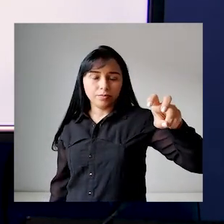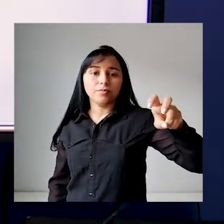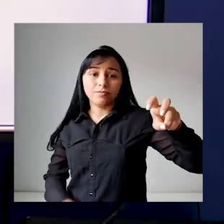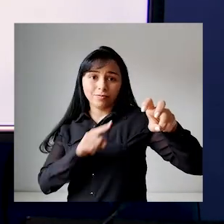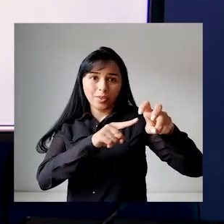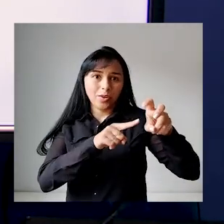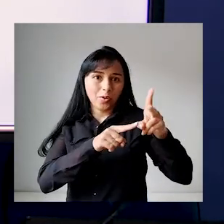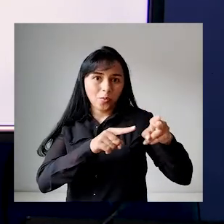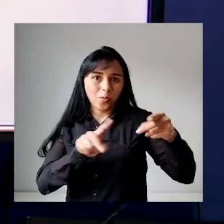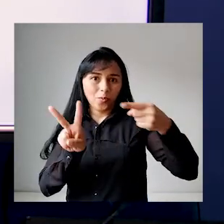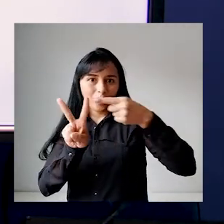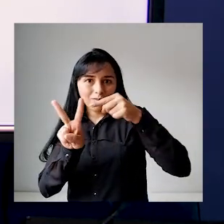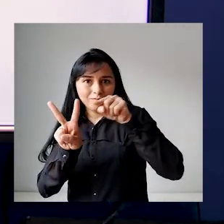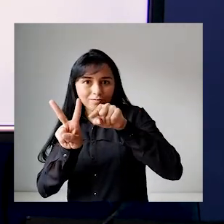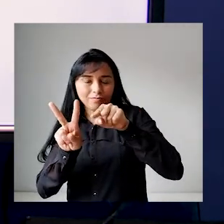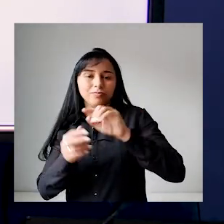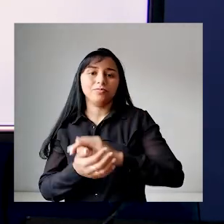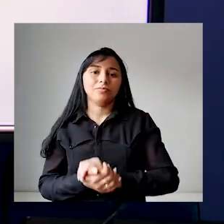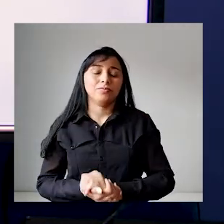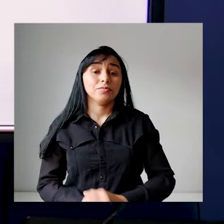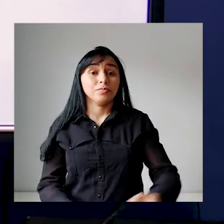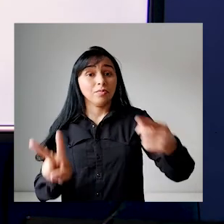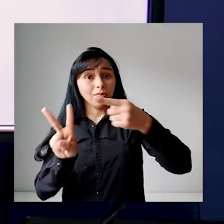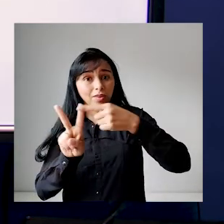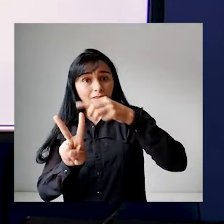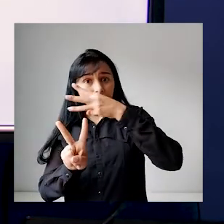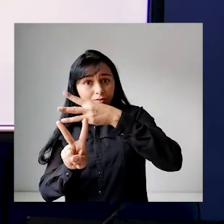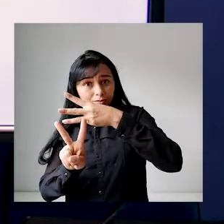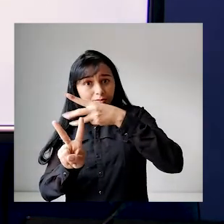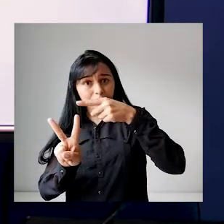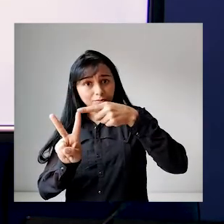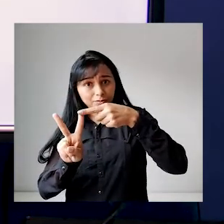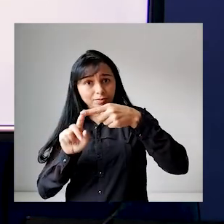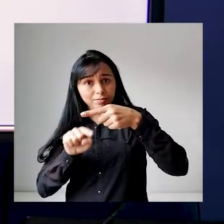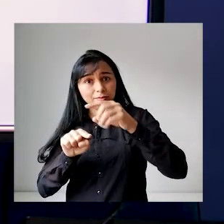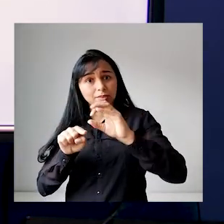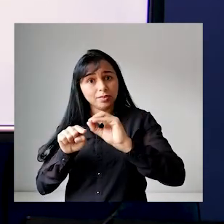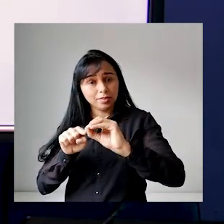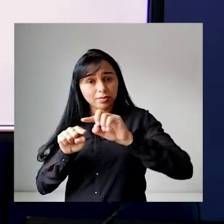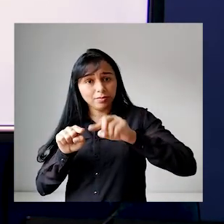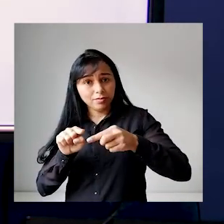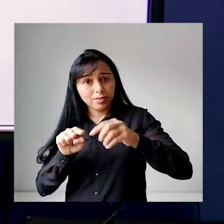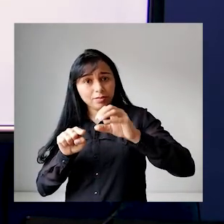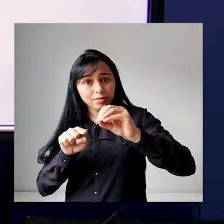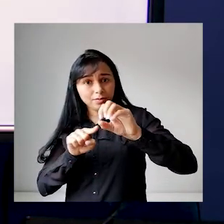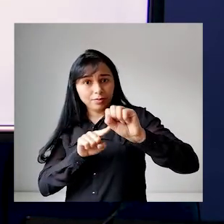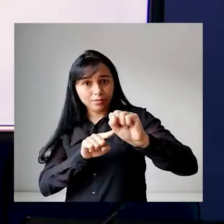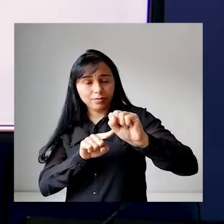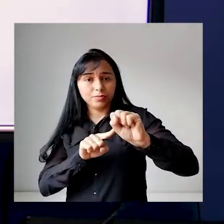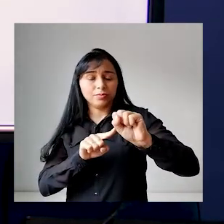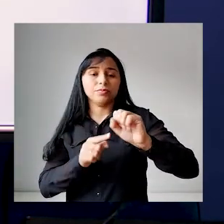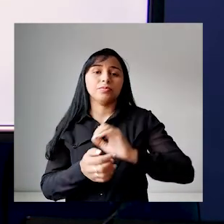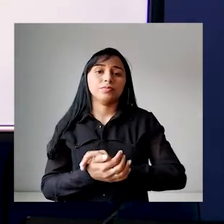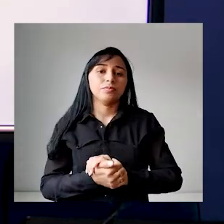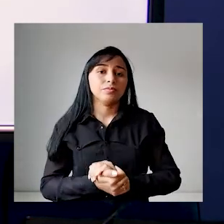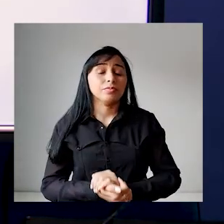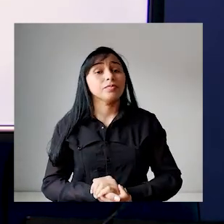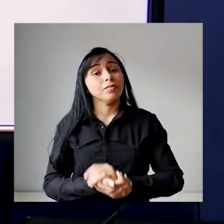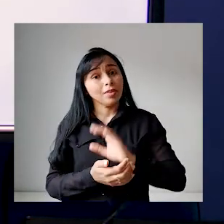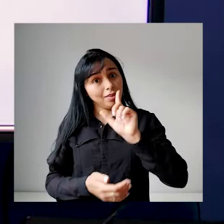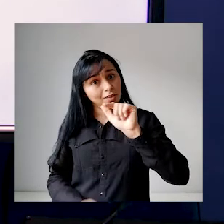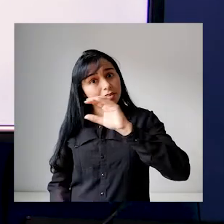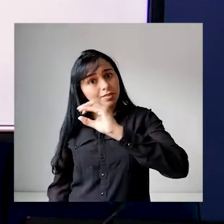Raiz cúbica de 0,008. Multiplicando esse número 3 vezes, 0,2